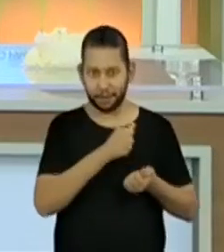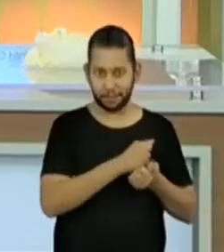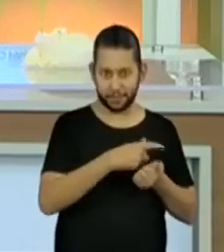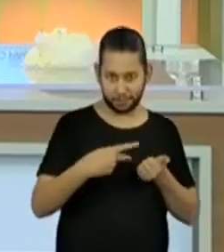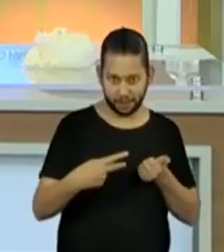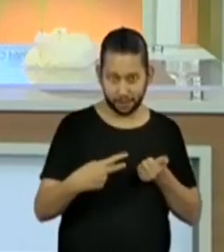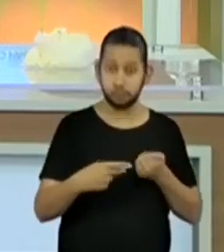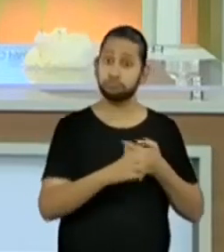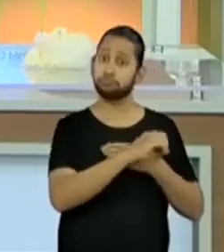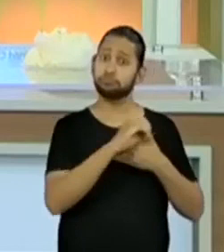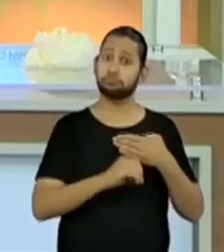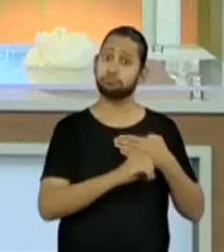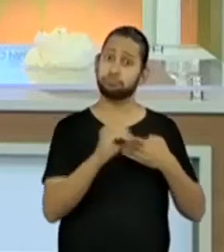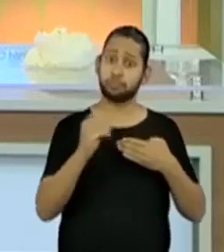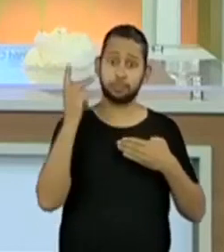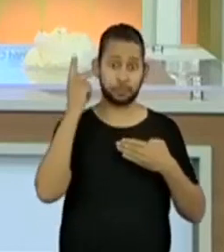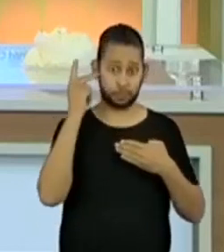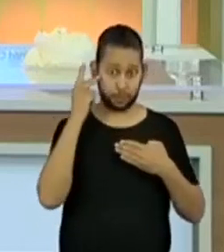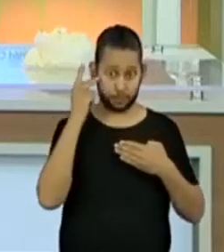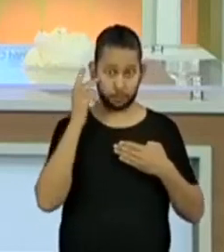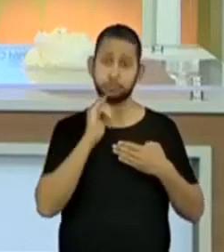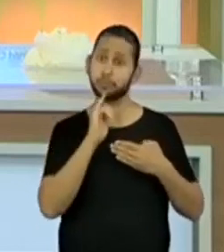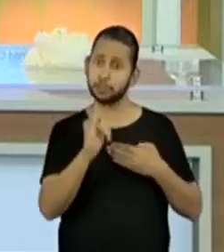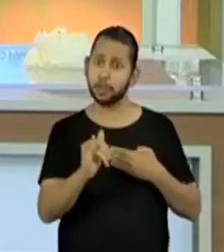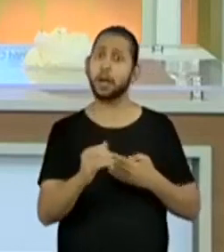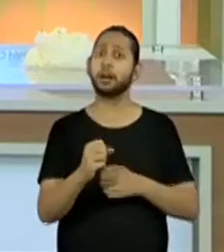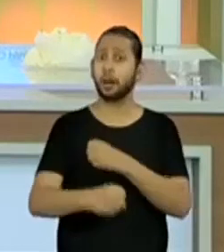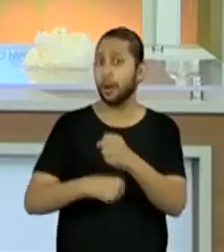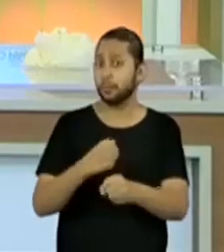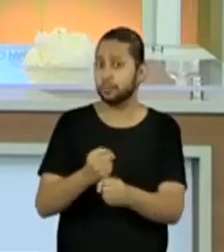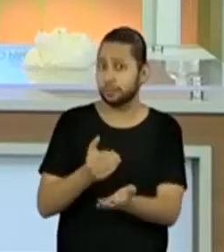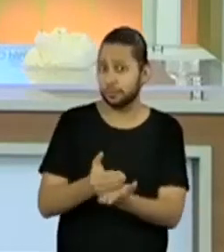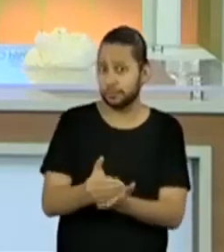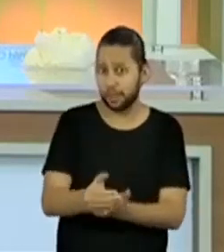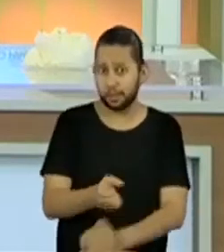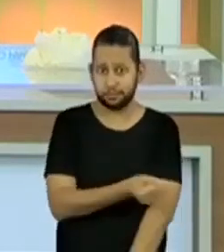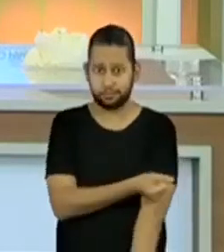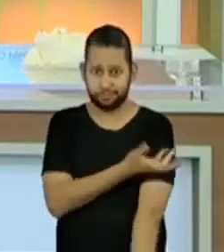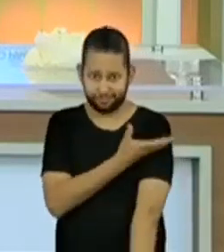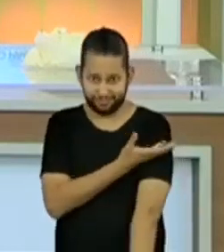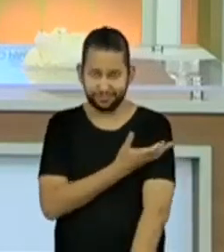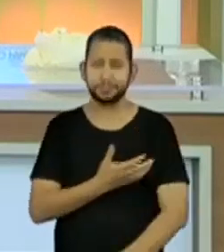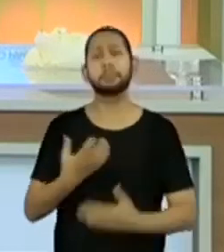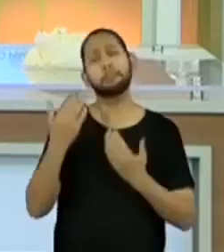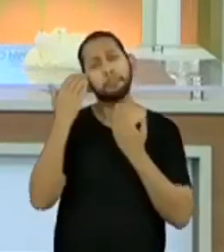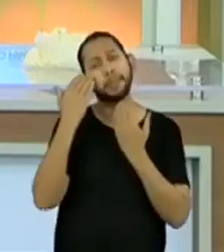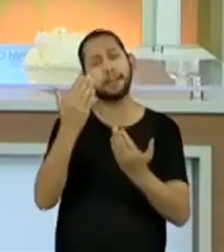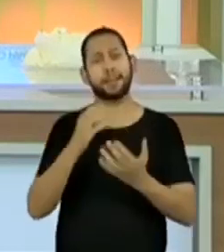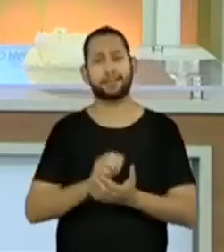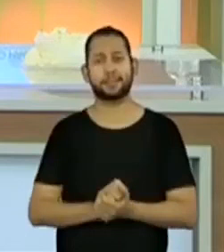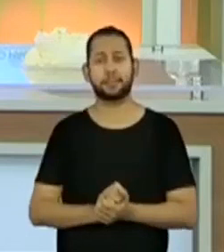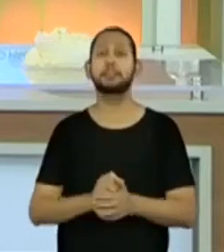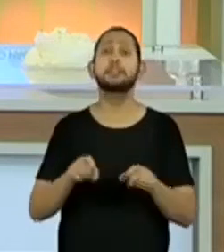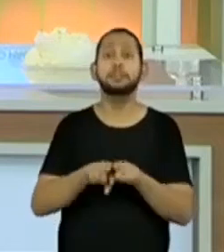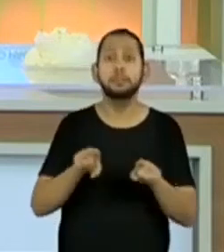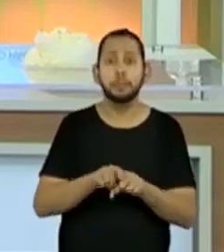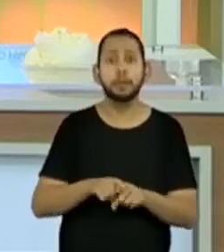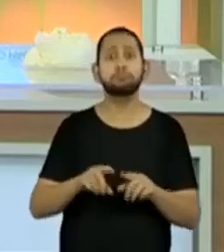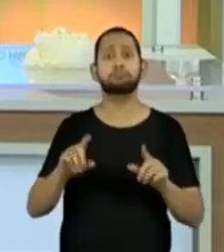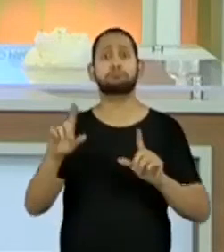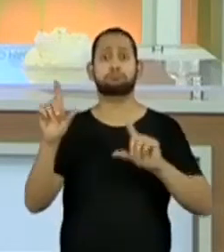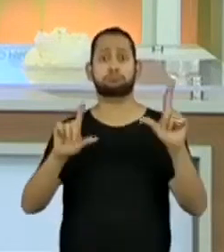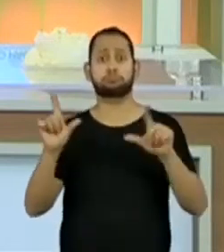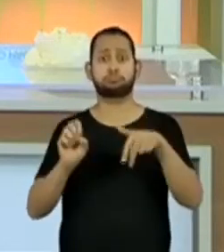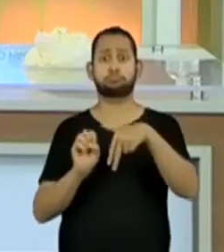Mídia São Paulo Infantil, muito obrigado. Eu agradeço também você que está acompanhando através